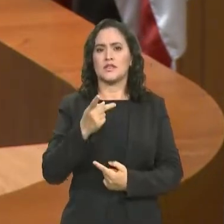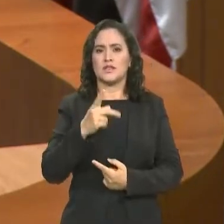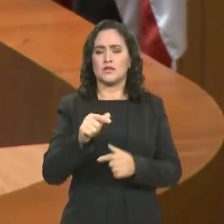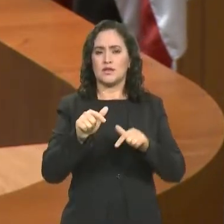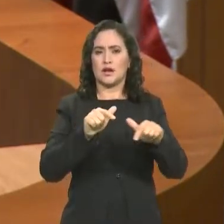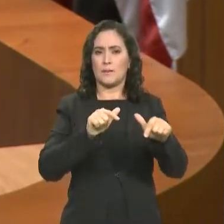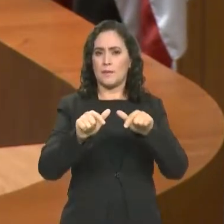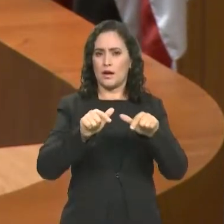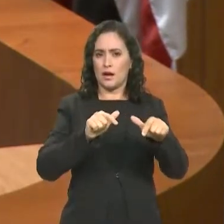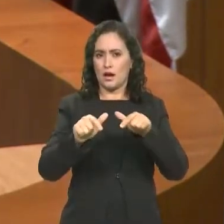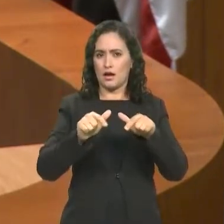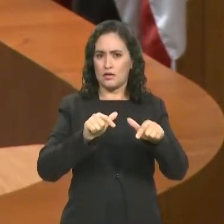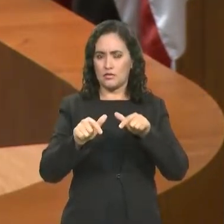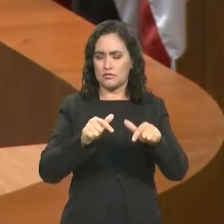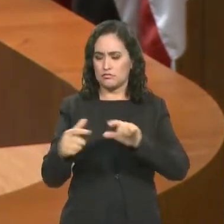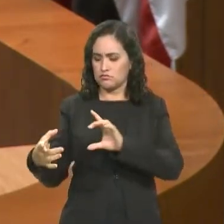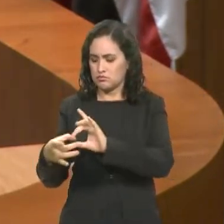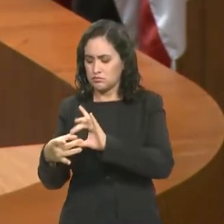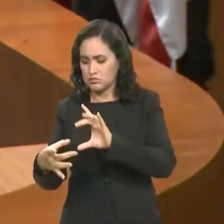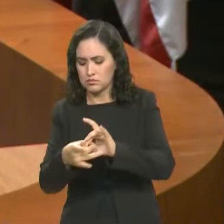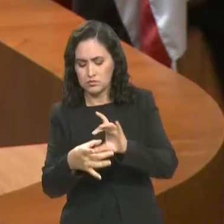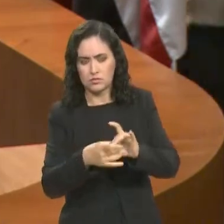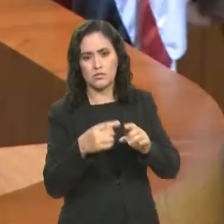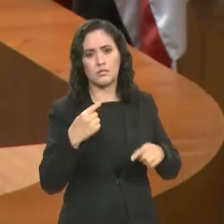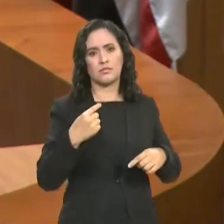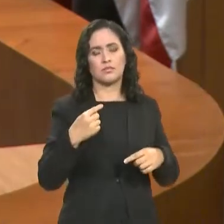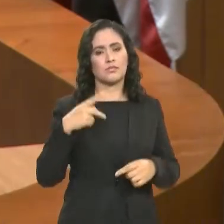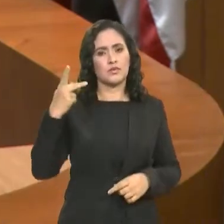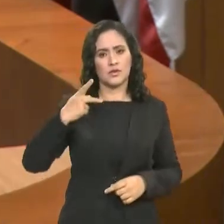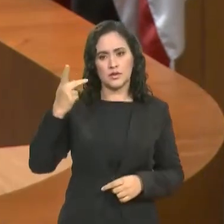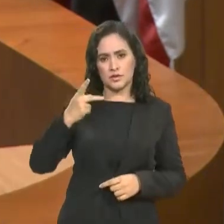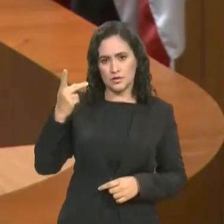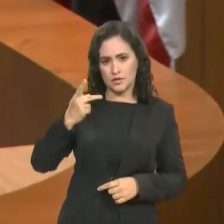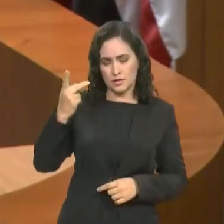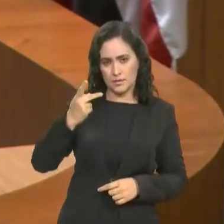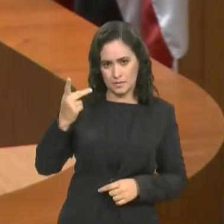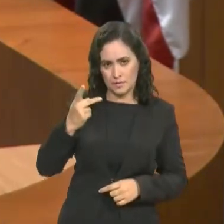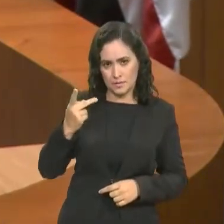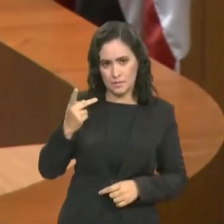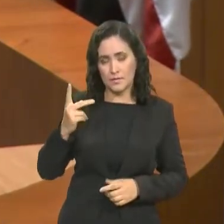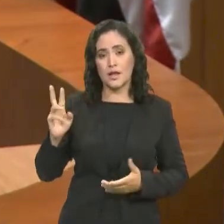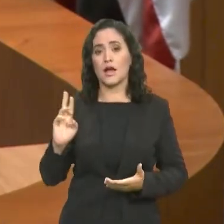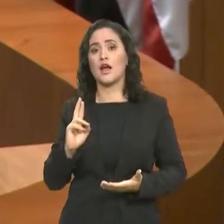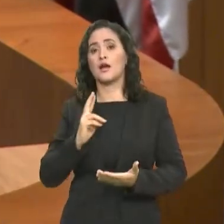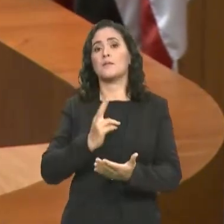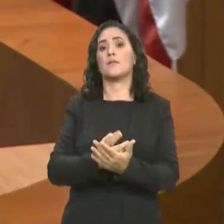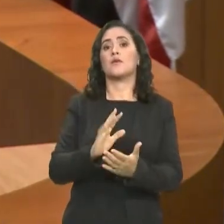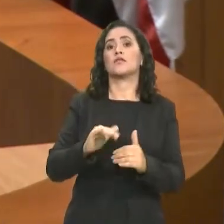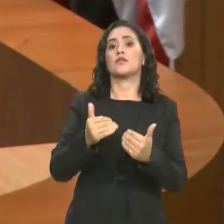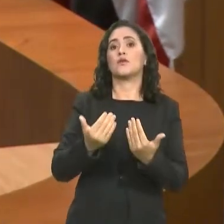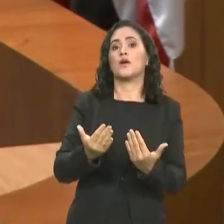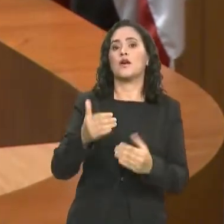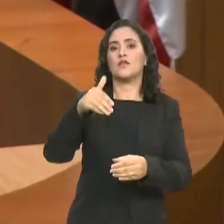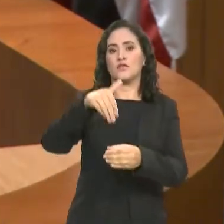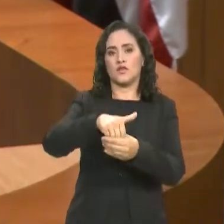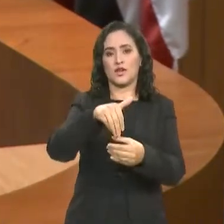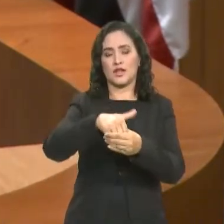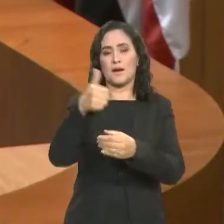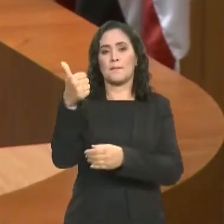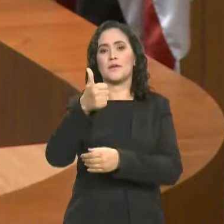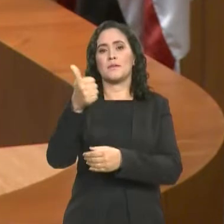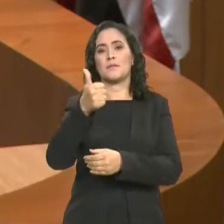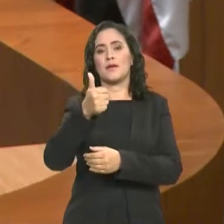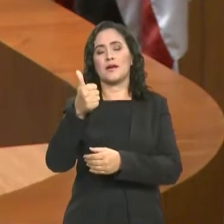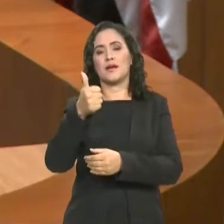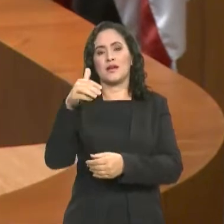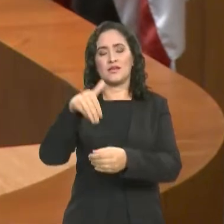aglutinação política, e o resultado disso foi a eleição em primeiro turno, um